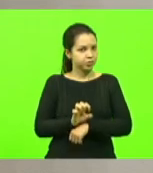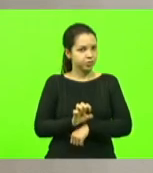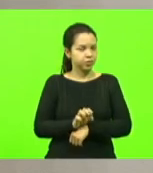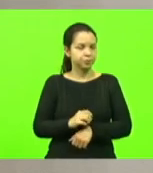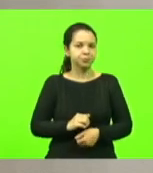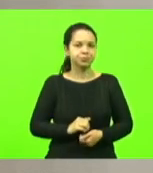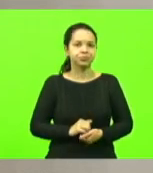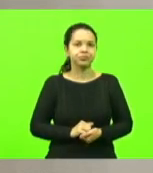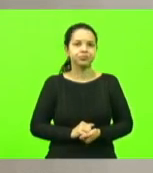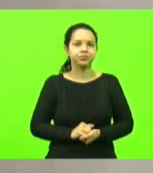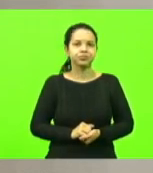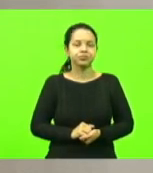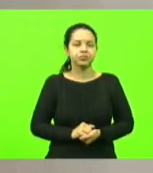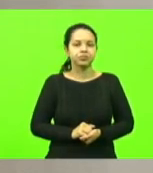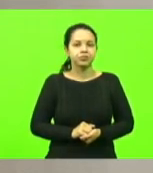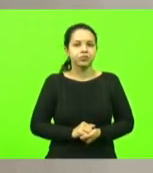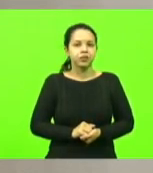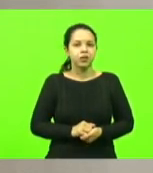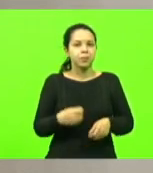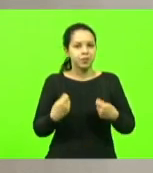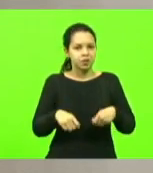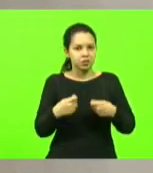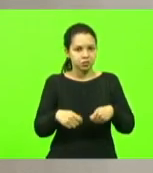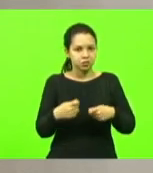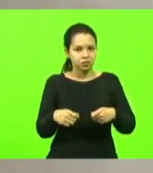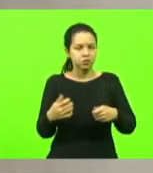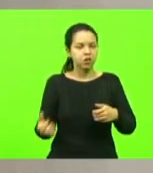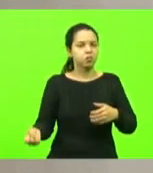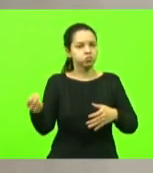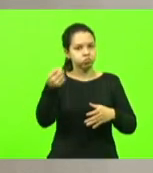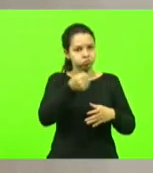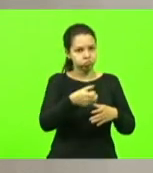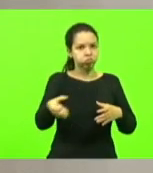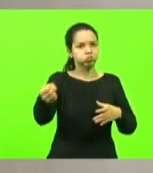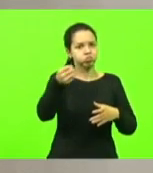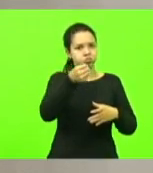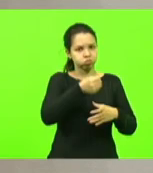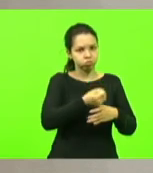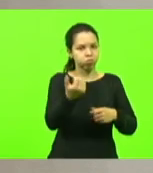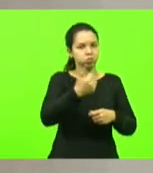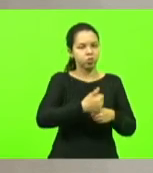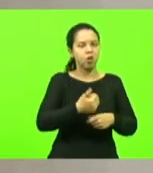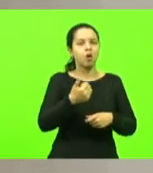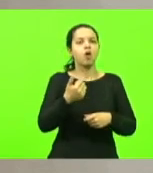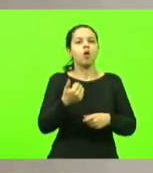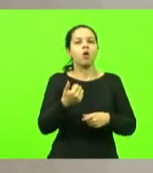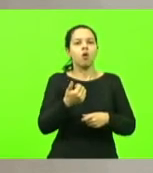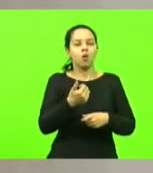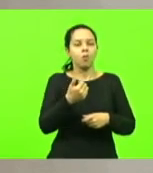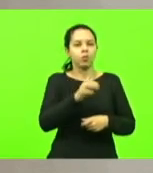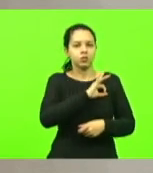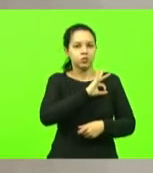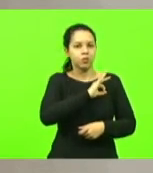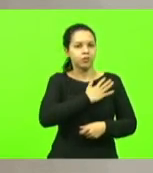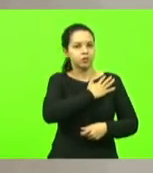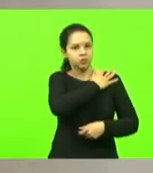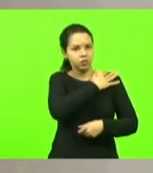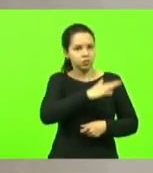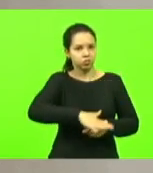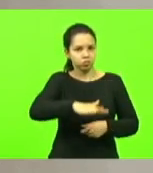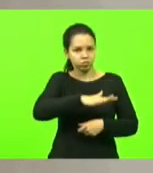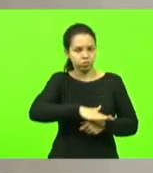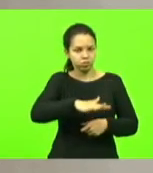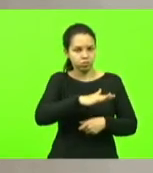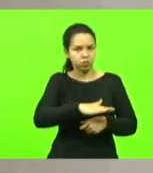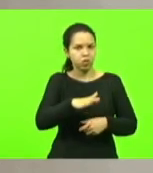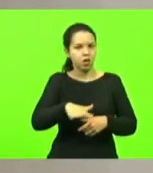pela reposição de policiais militares em Jaraguá do Sul e demais municípios da área de abrangência da